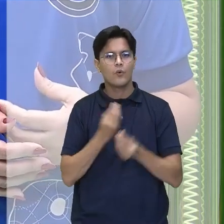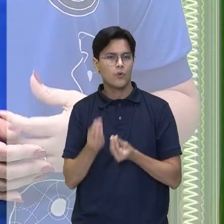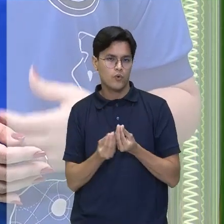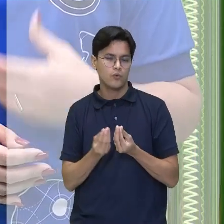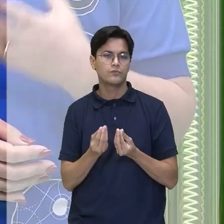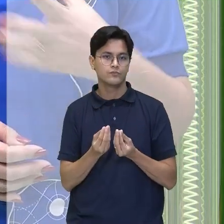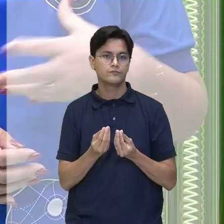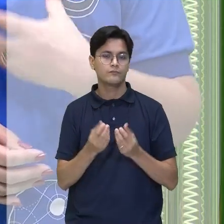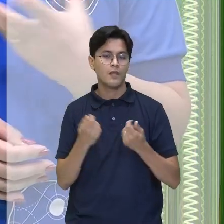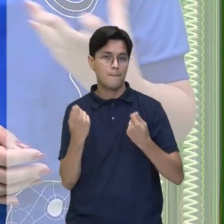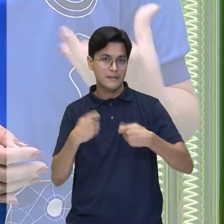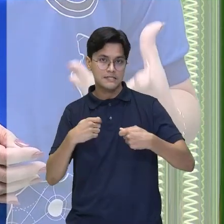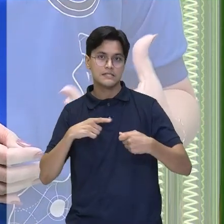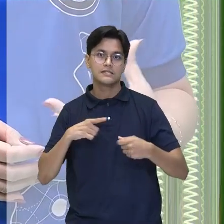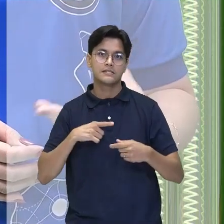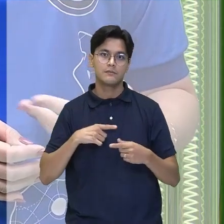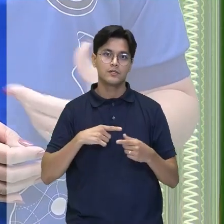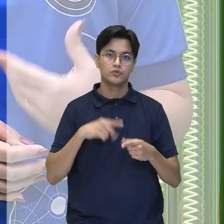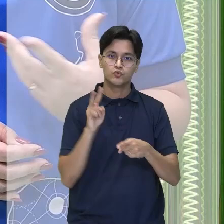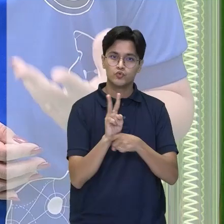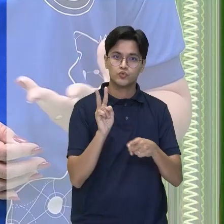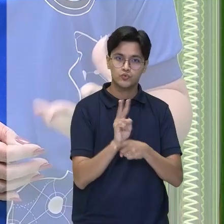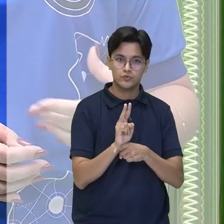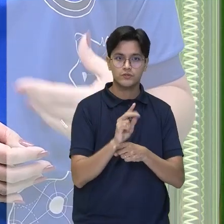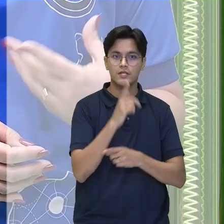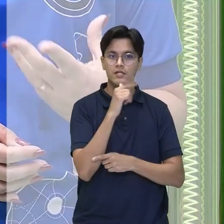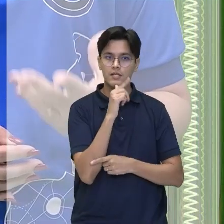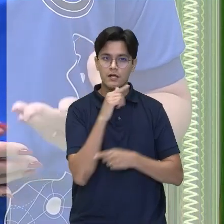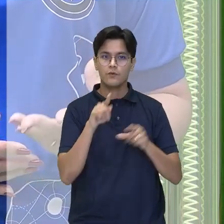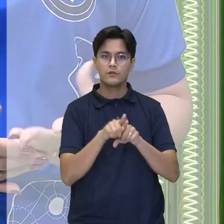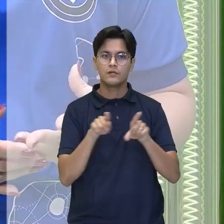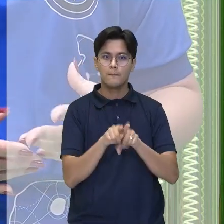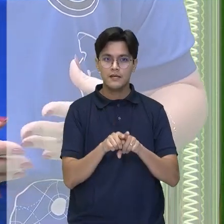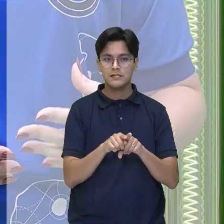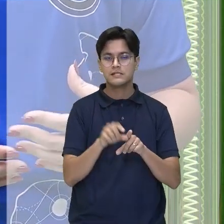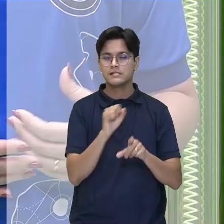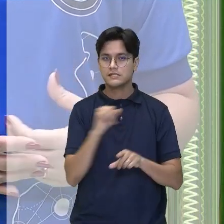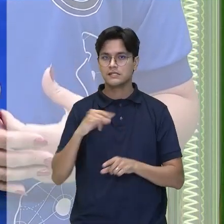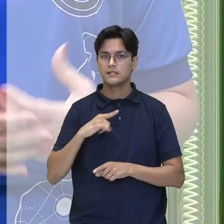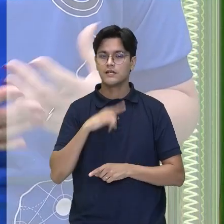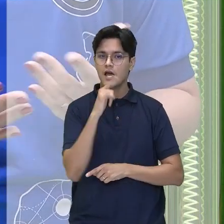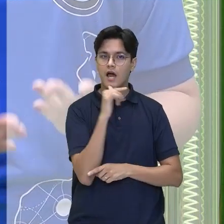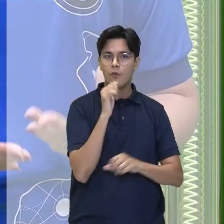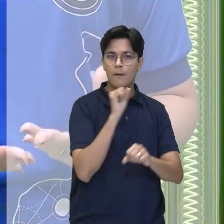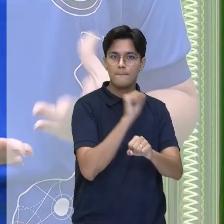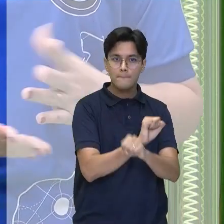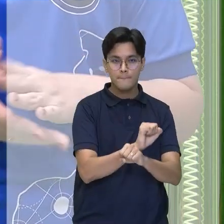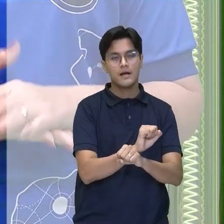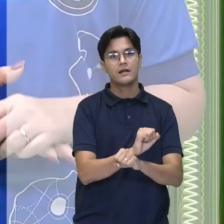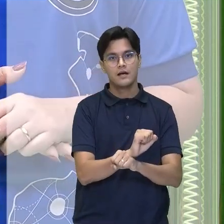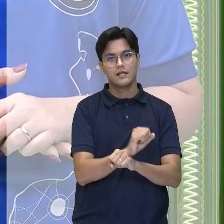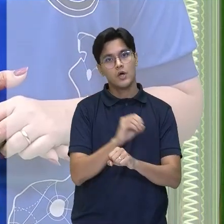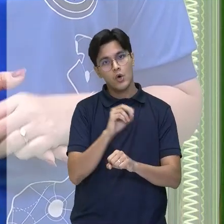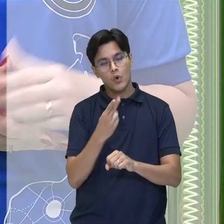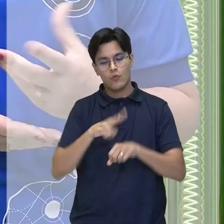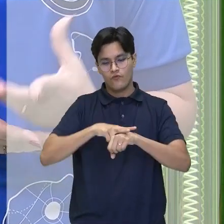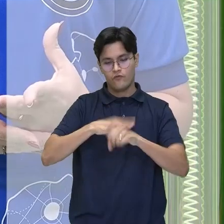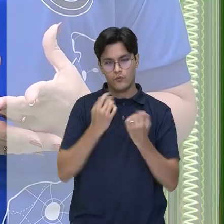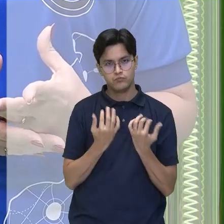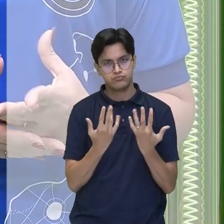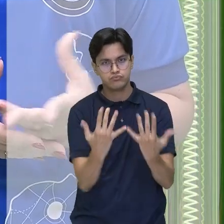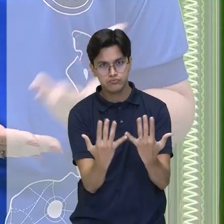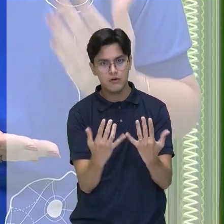Ou seja, existe também um controle na natureza, né, no meio ambiente, para que não haja proliferação